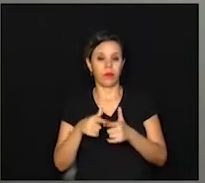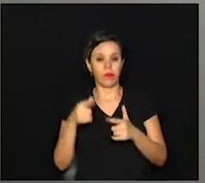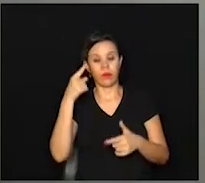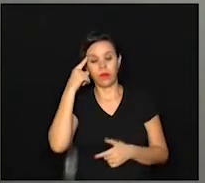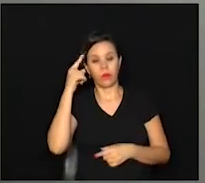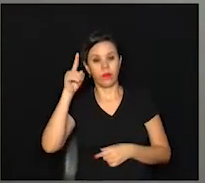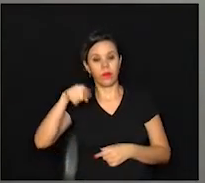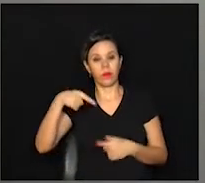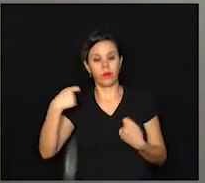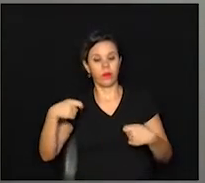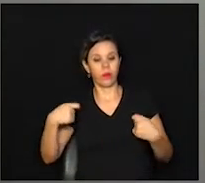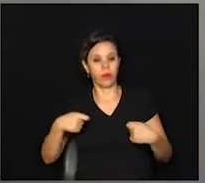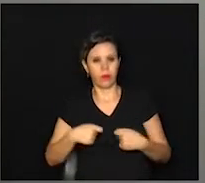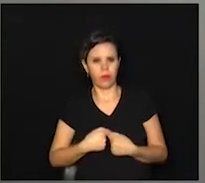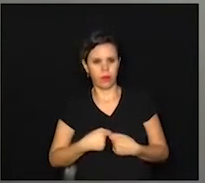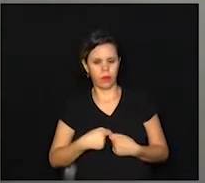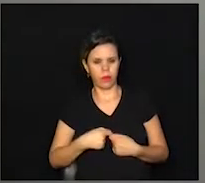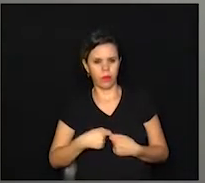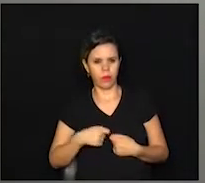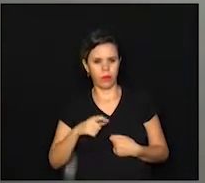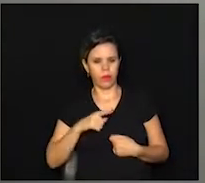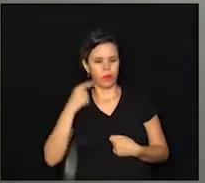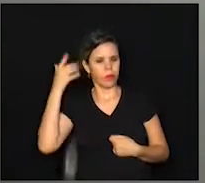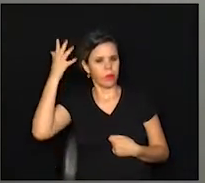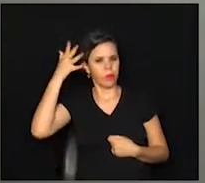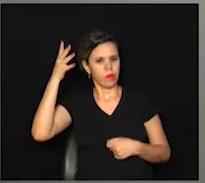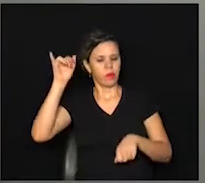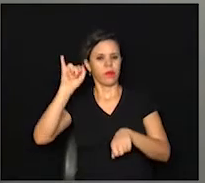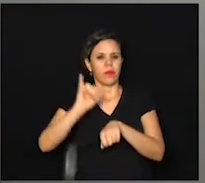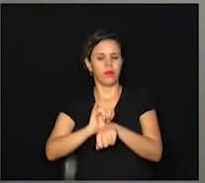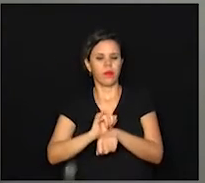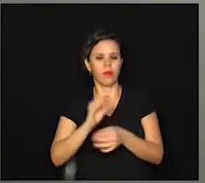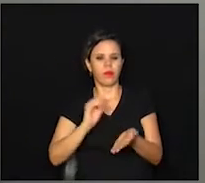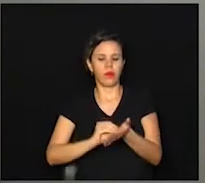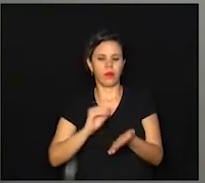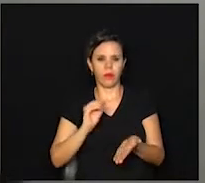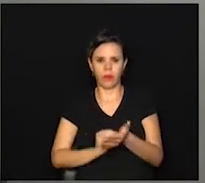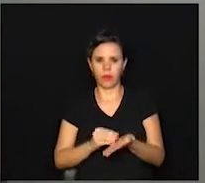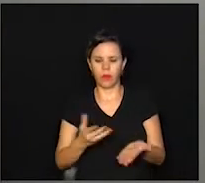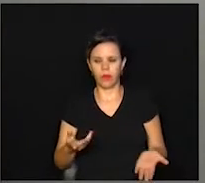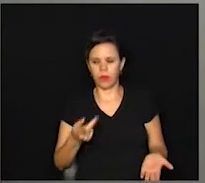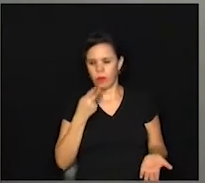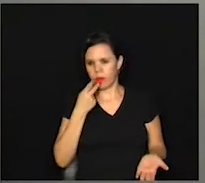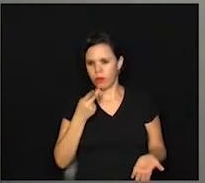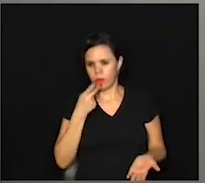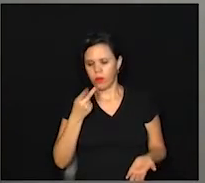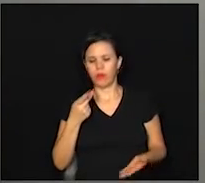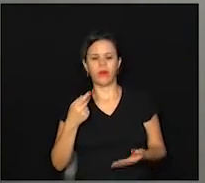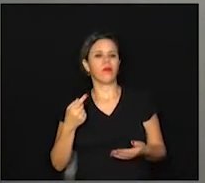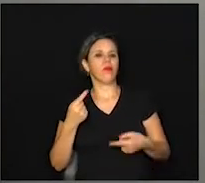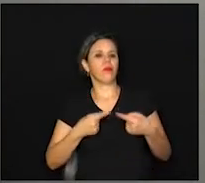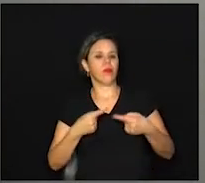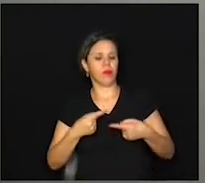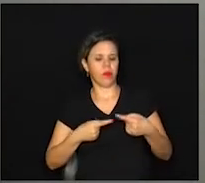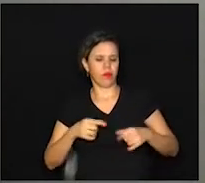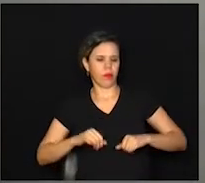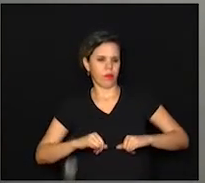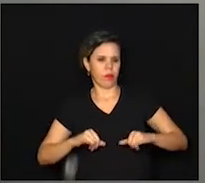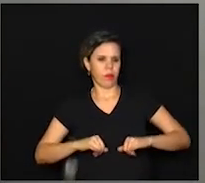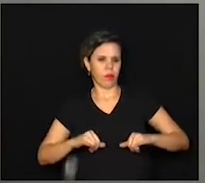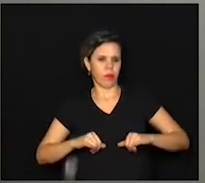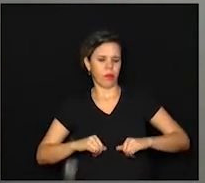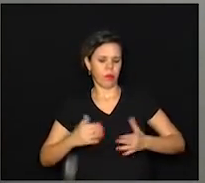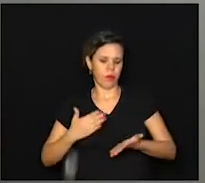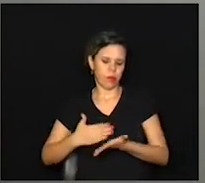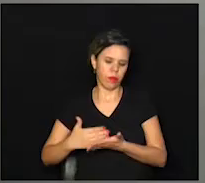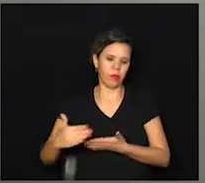era necessário pautar internacionalmente, pautar políticas de direitos humanos? Porque havia sofrido o trauma do que foi o